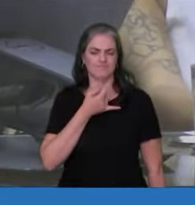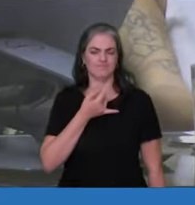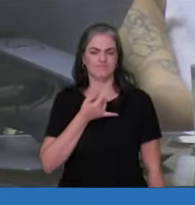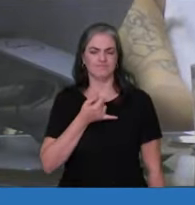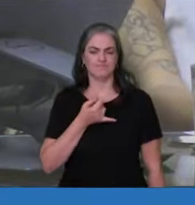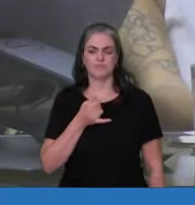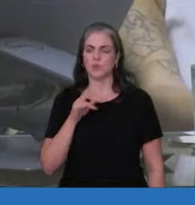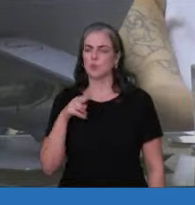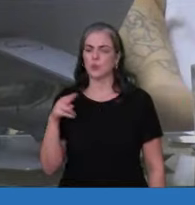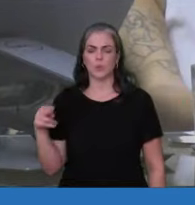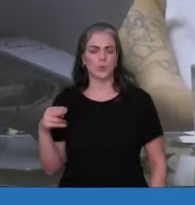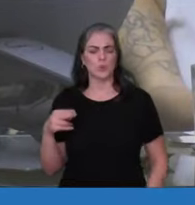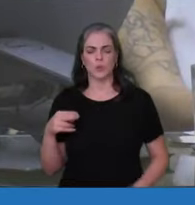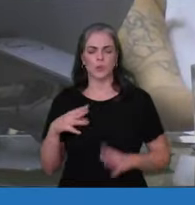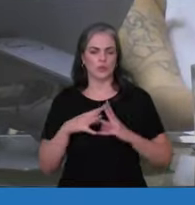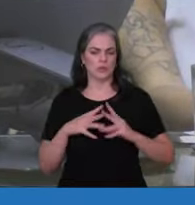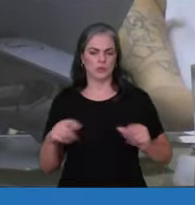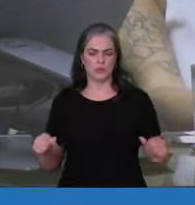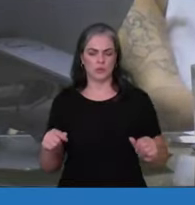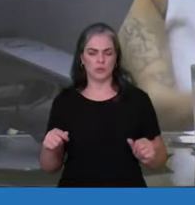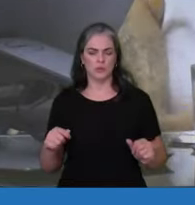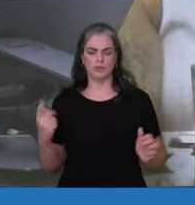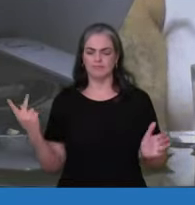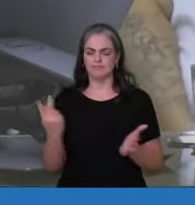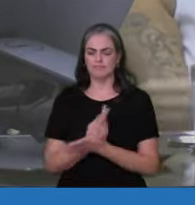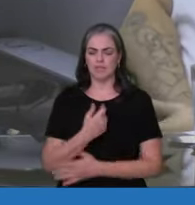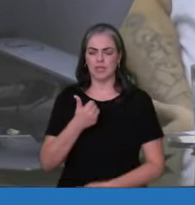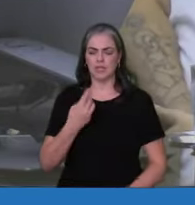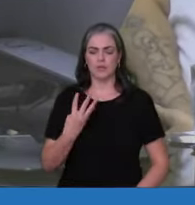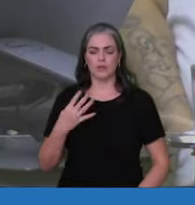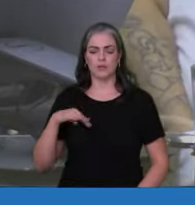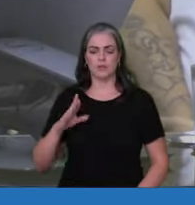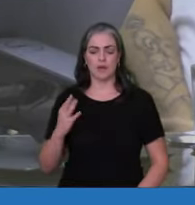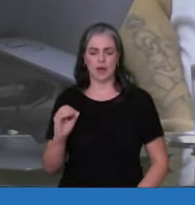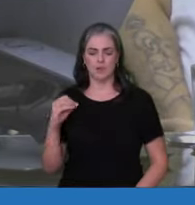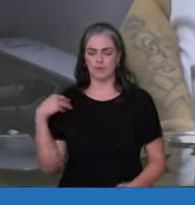o infame 14 de março de 2018,